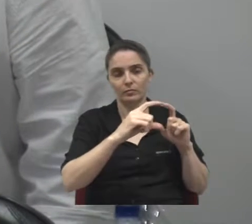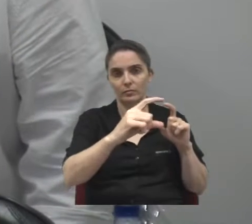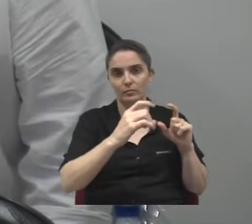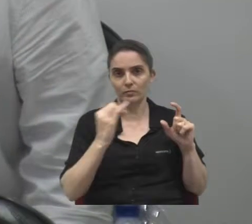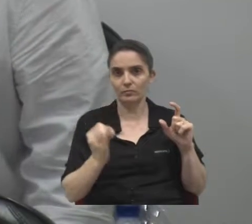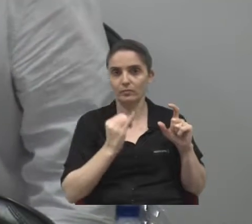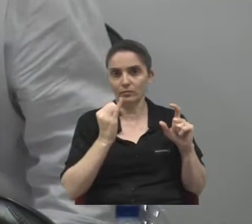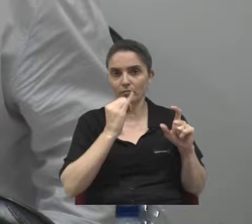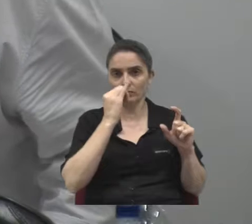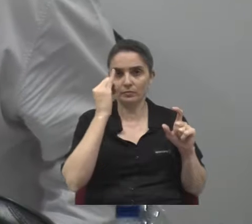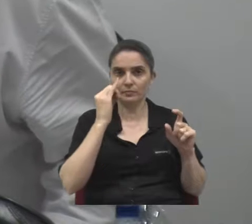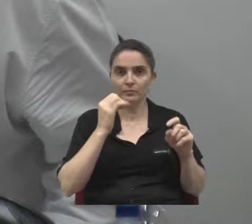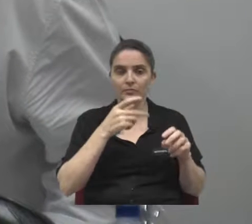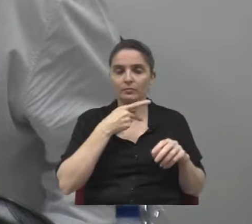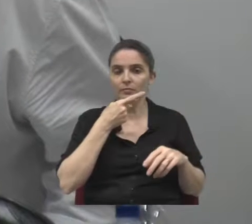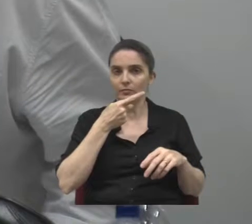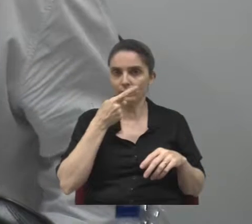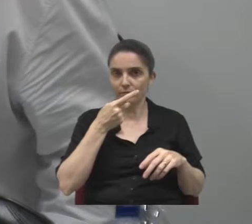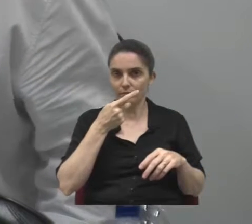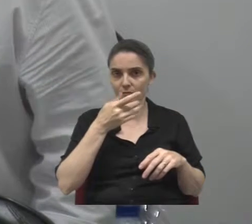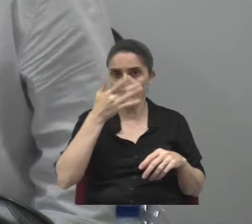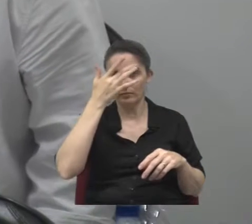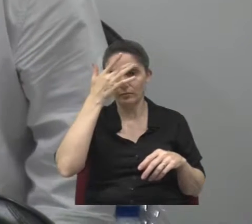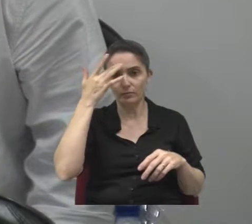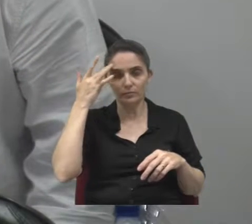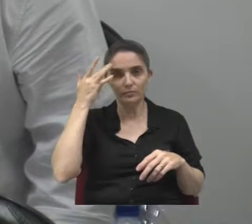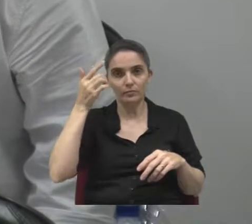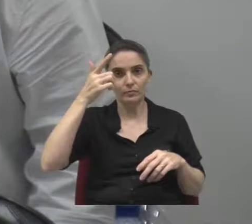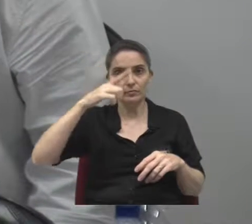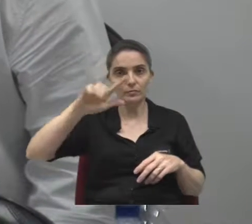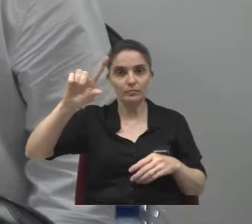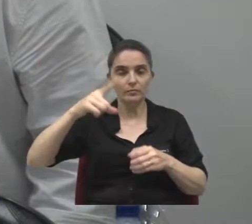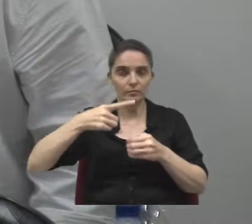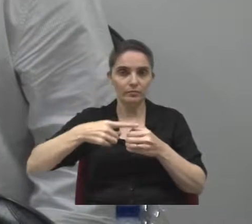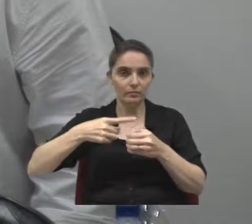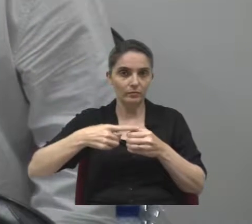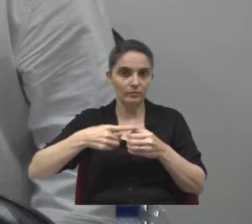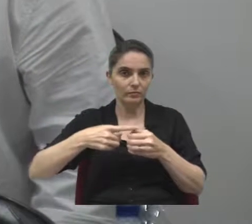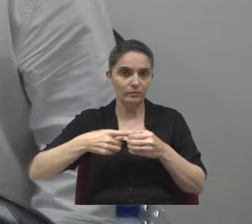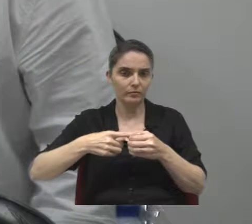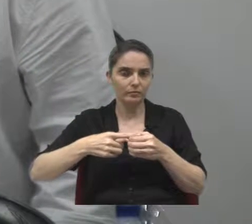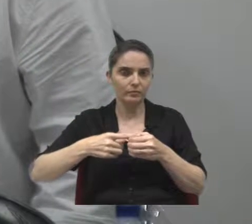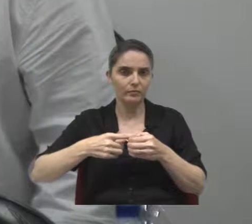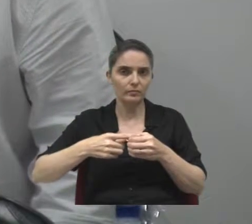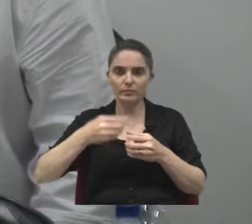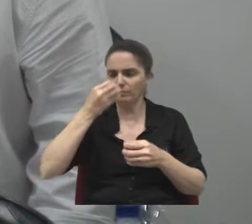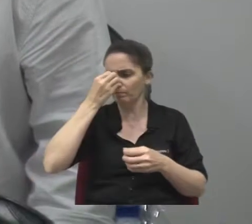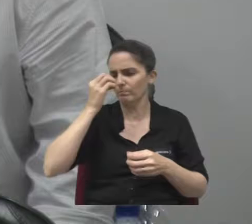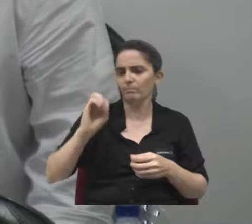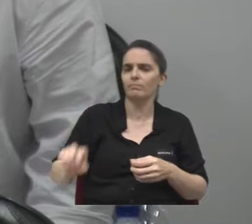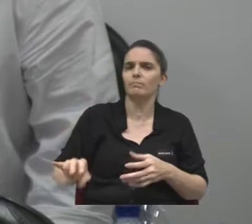as pessoas que não são da nossa cidade muito mal, né?